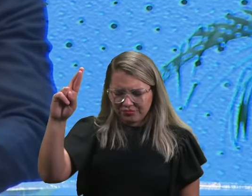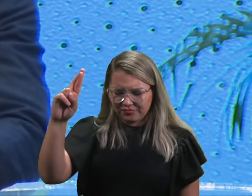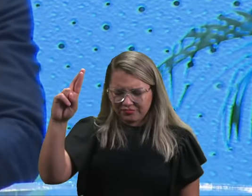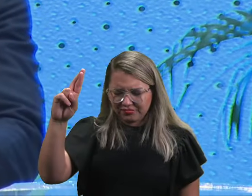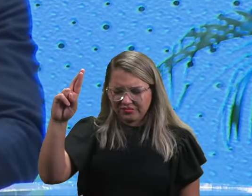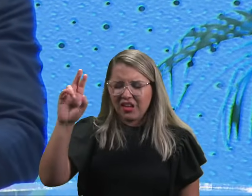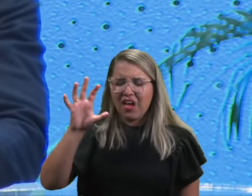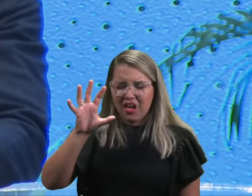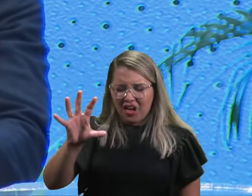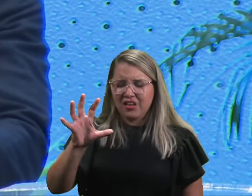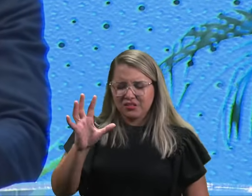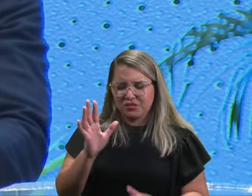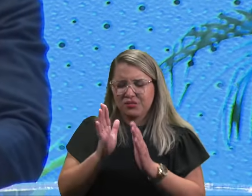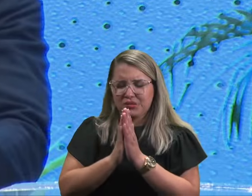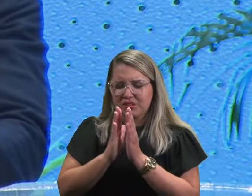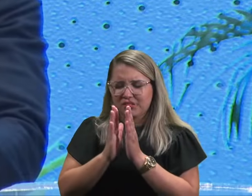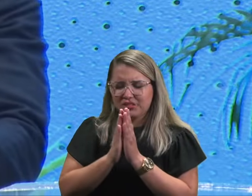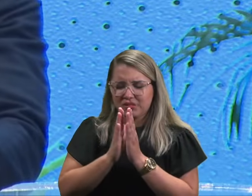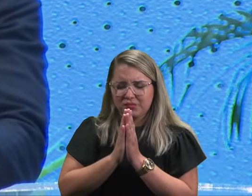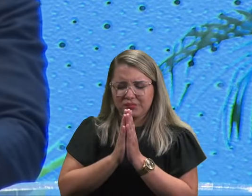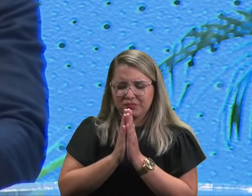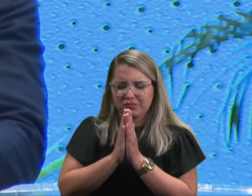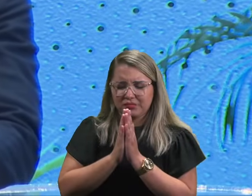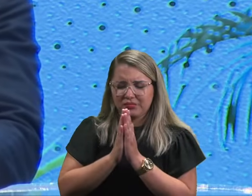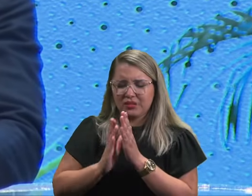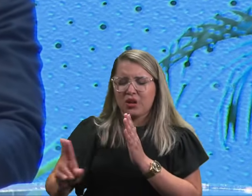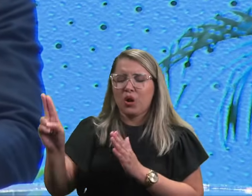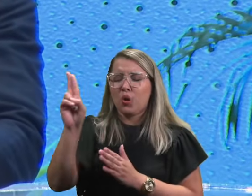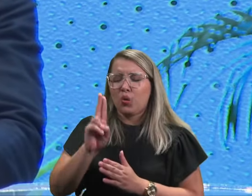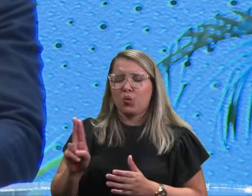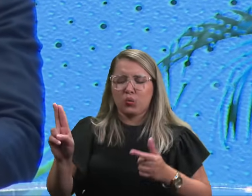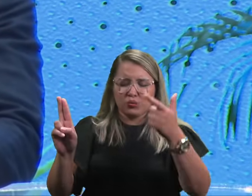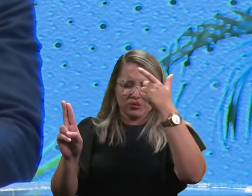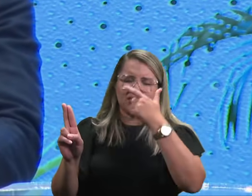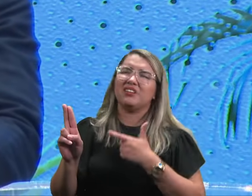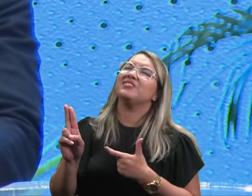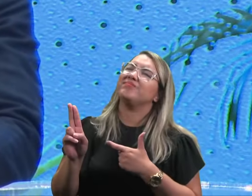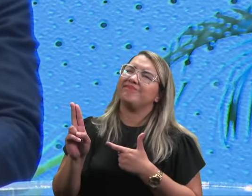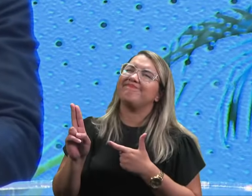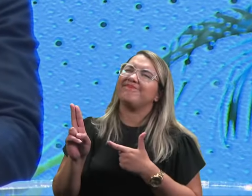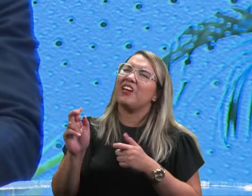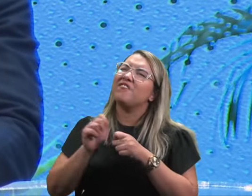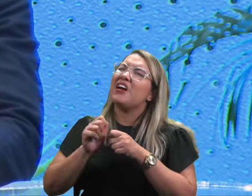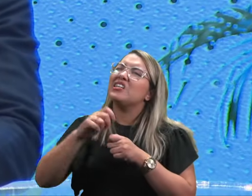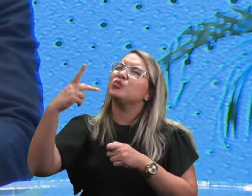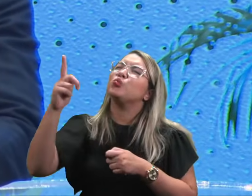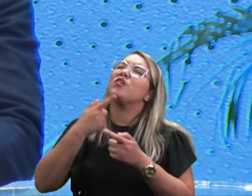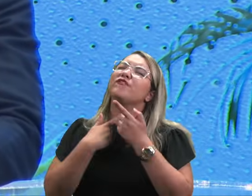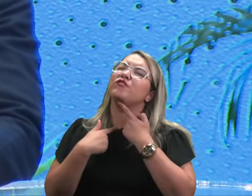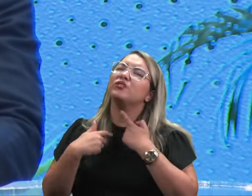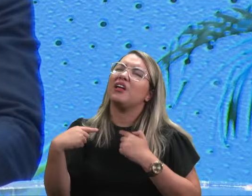é a nossa oração, Pai. Usa-me, usa-nos, Senhor.